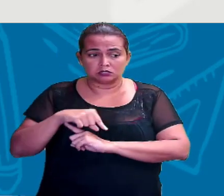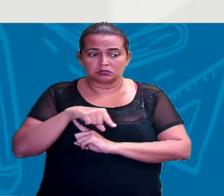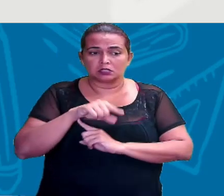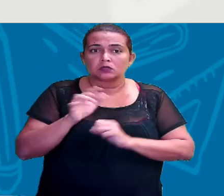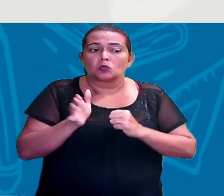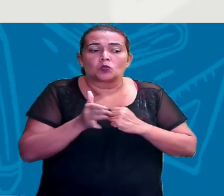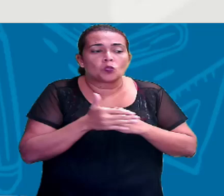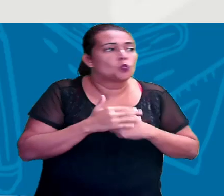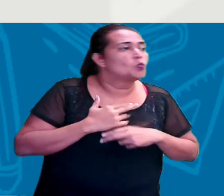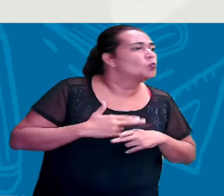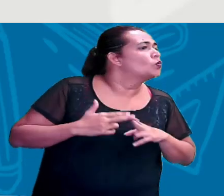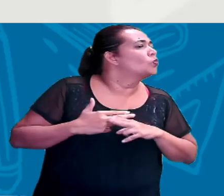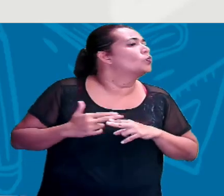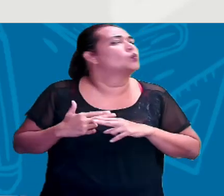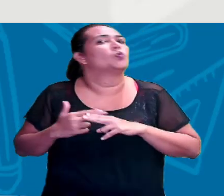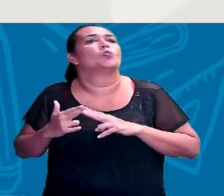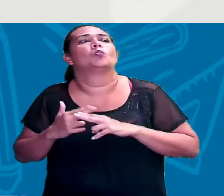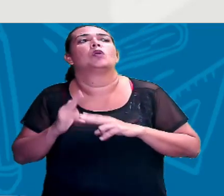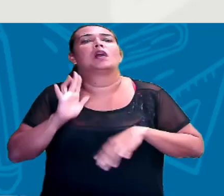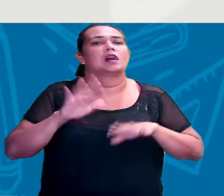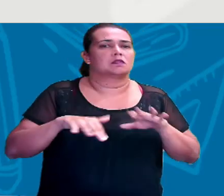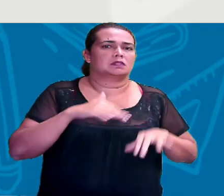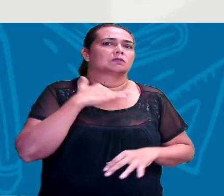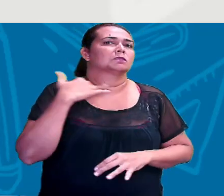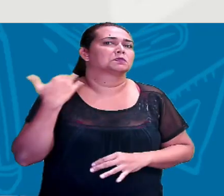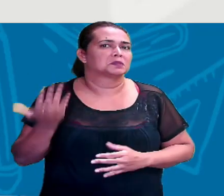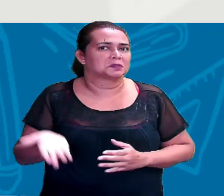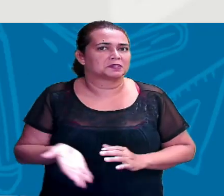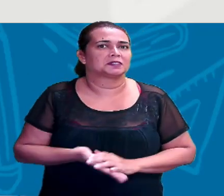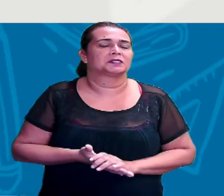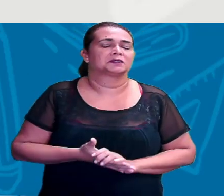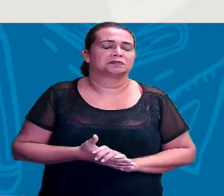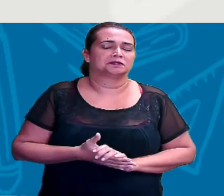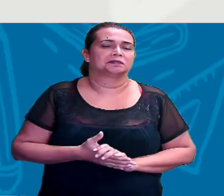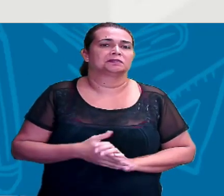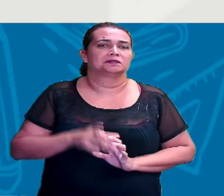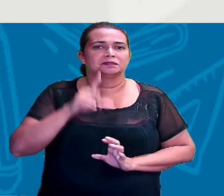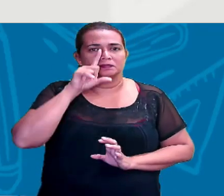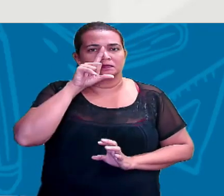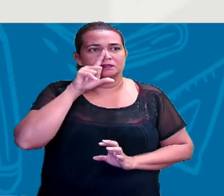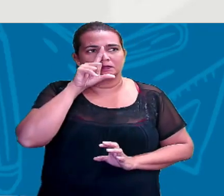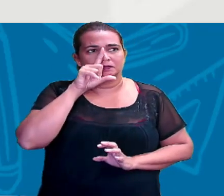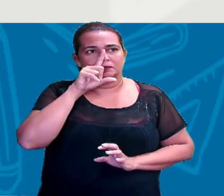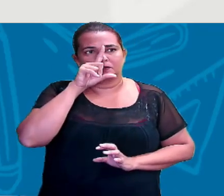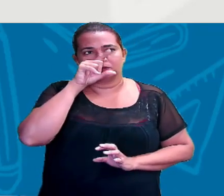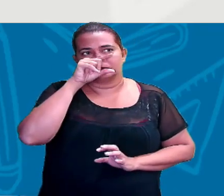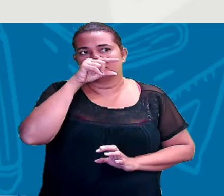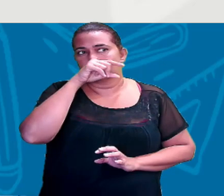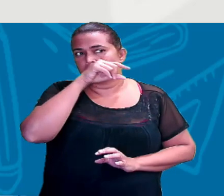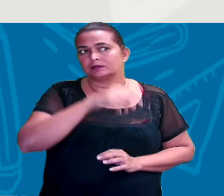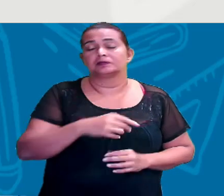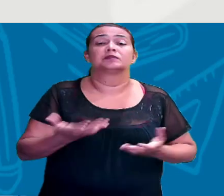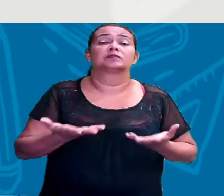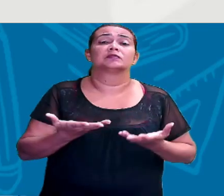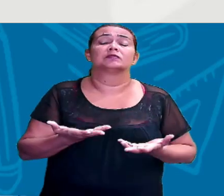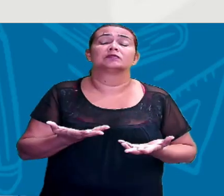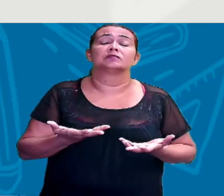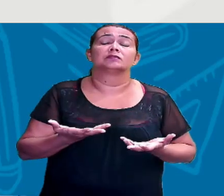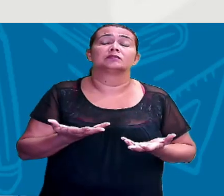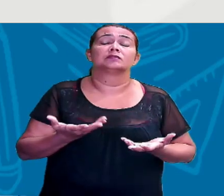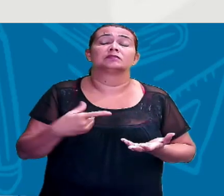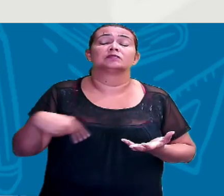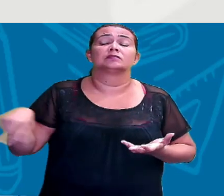atravessar, arriscando a própria vida, né, em condições muito difíceis, mas é a tentativa de